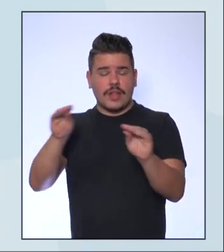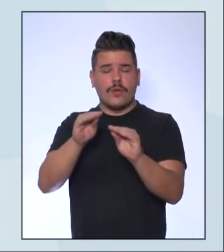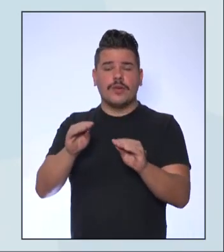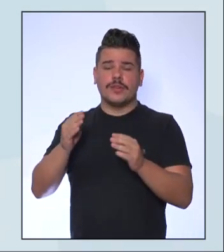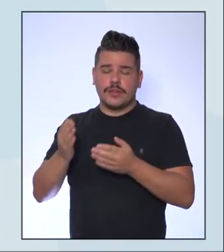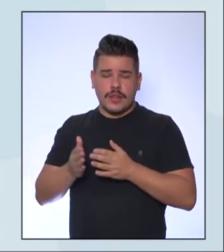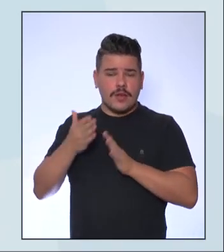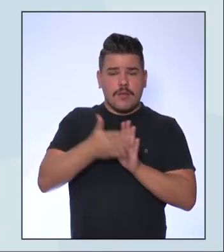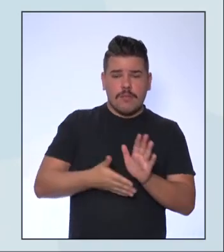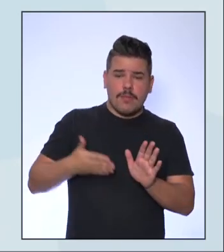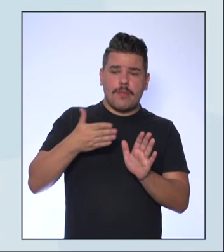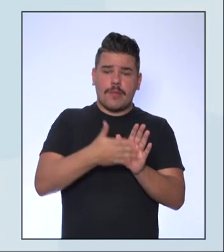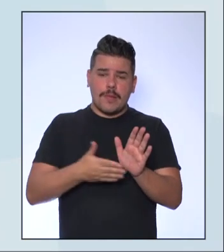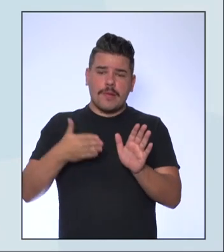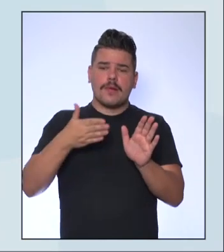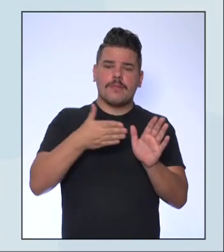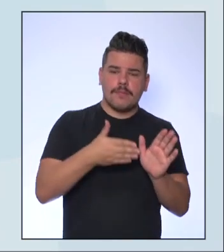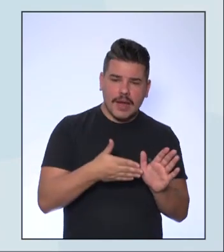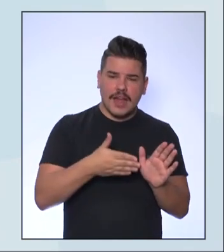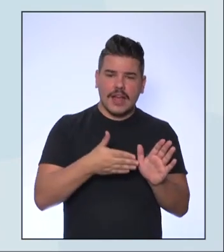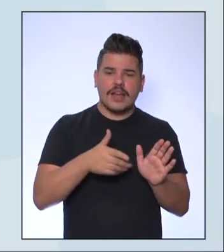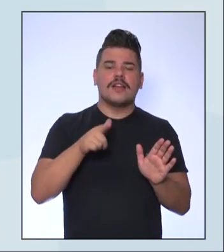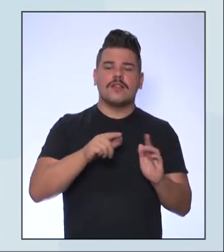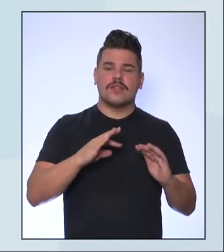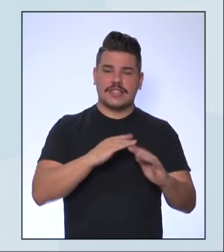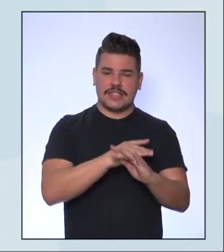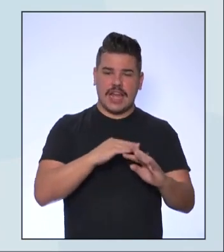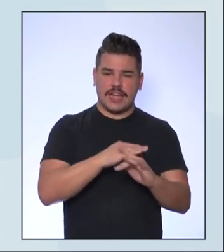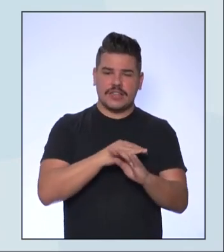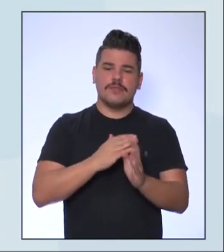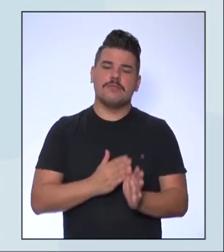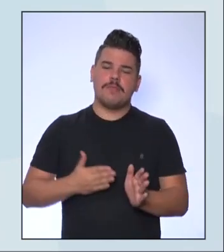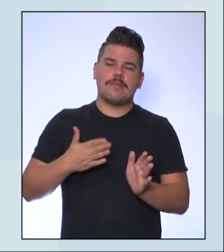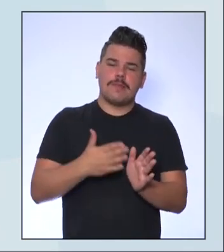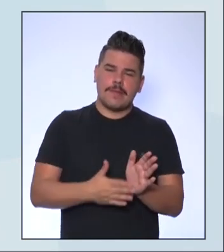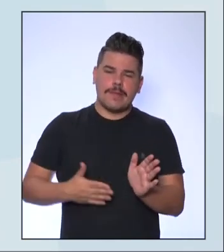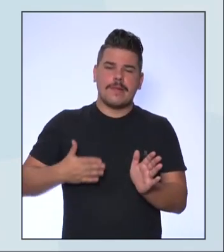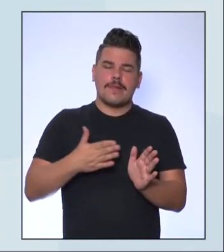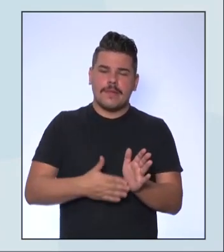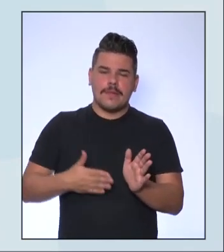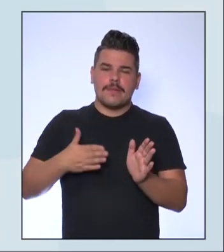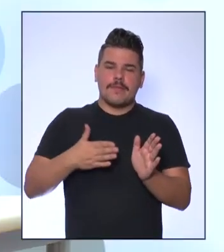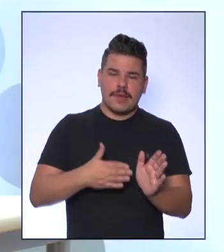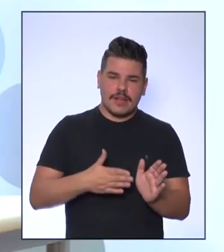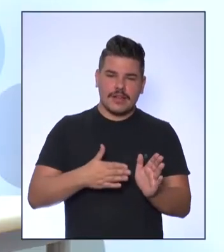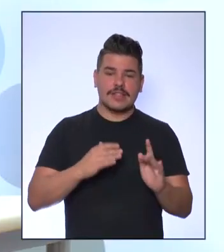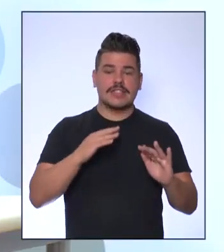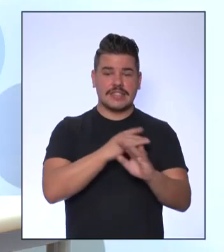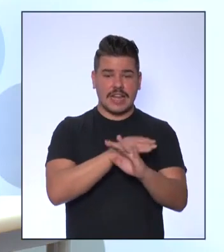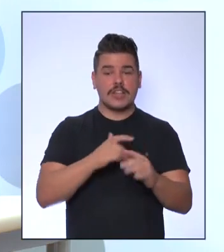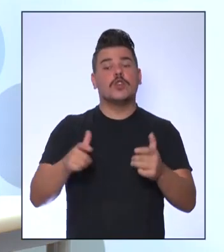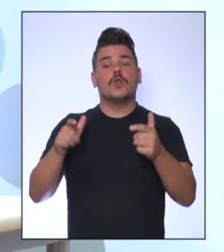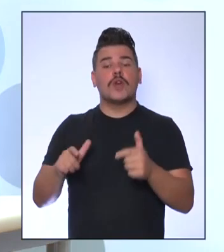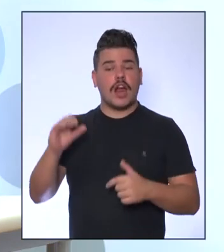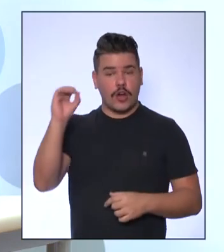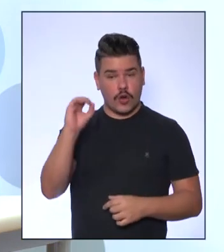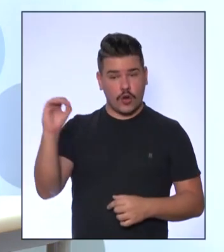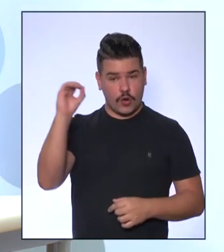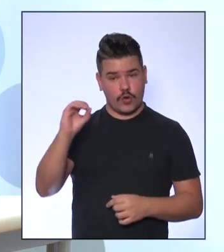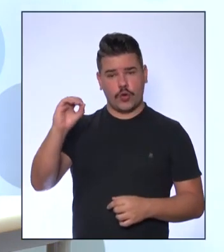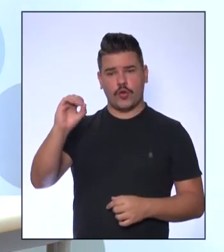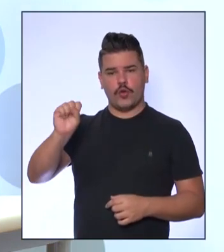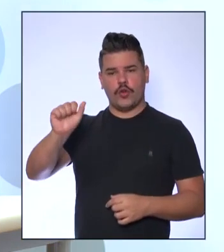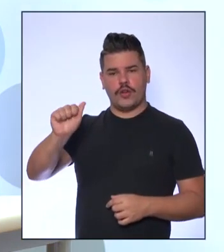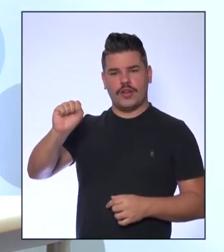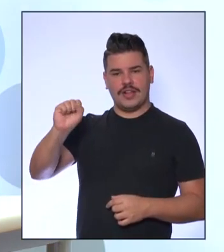cidades, vilas em volta dessas estações, em volta do trem. Muitas cidades, o professor até me lembrou que Osasco, né, foi feito